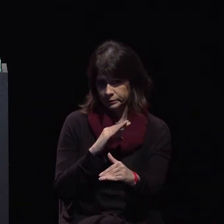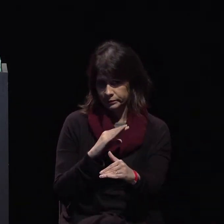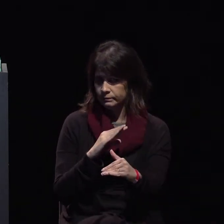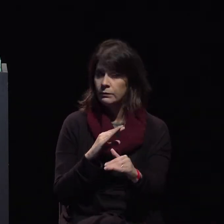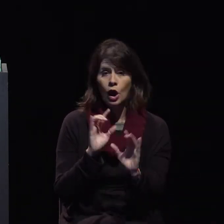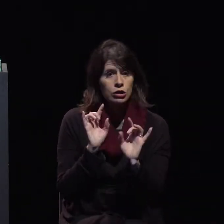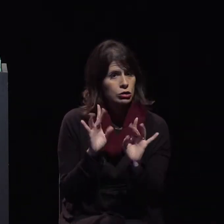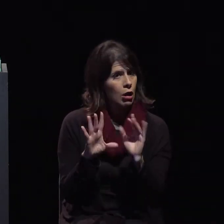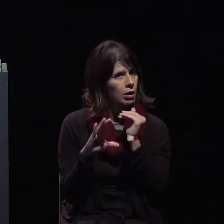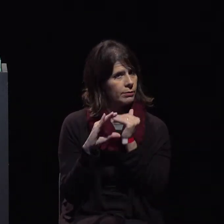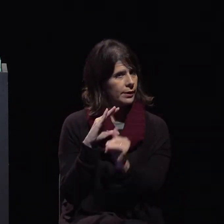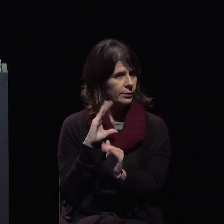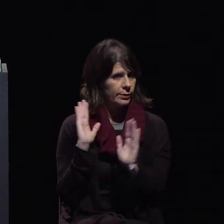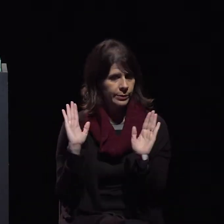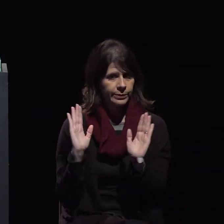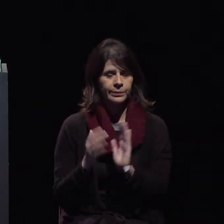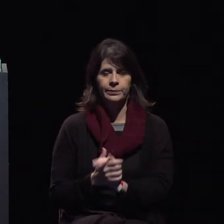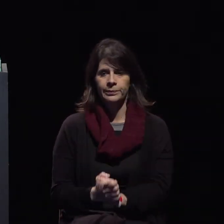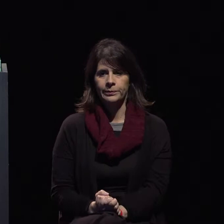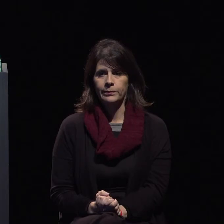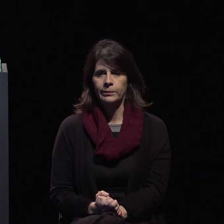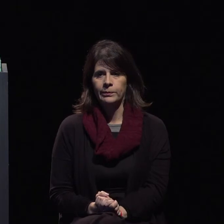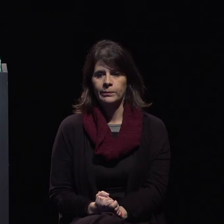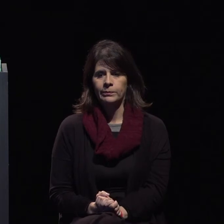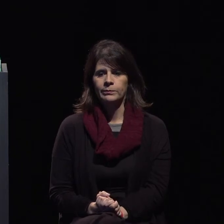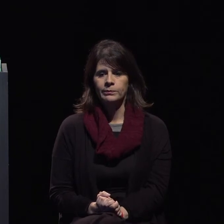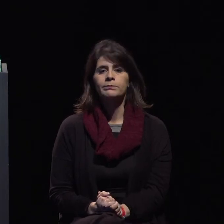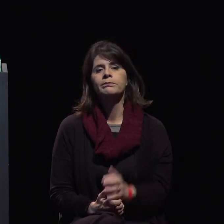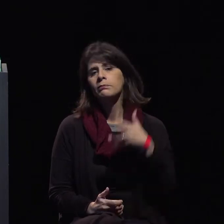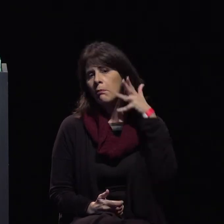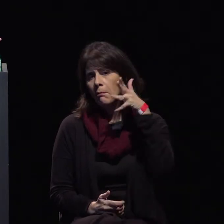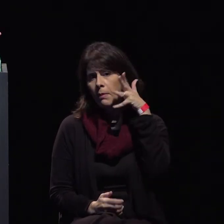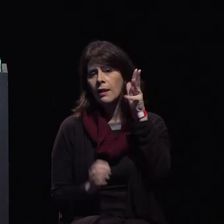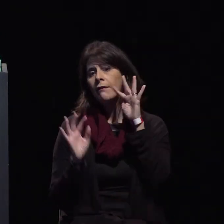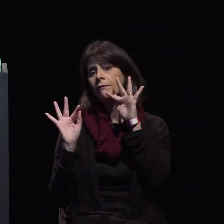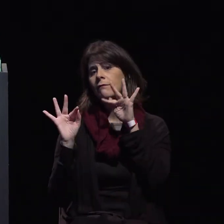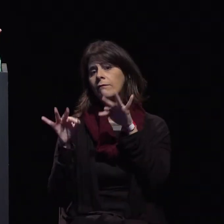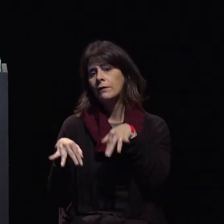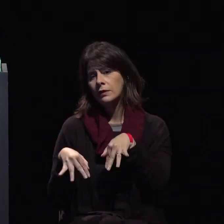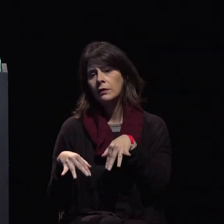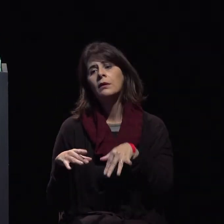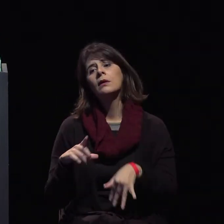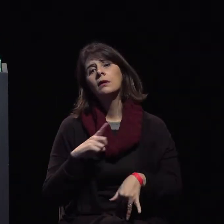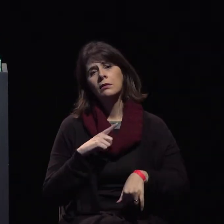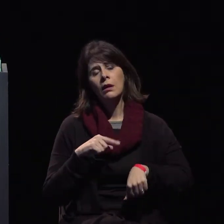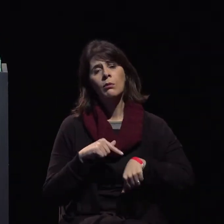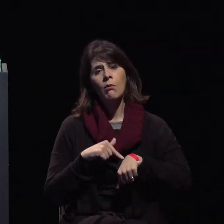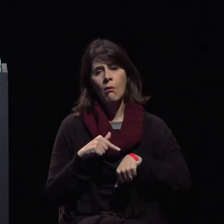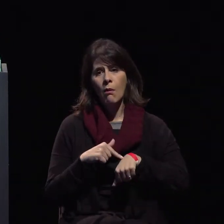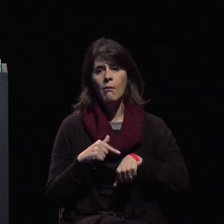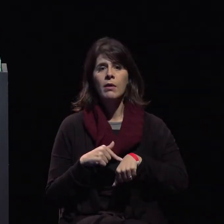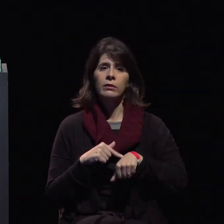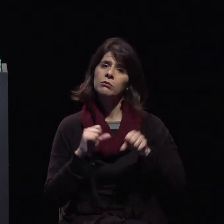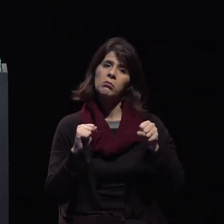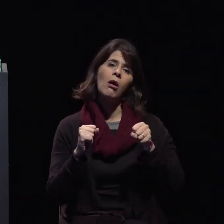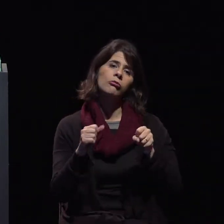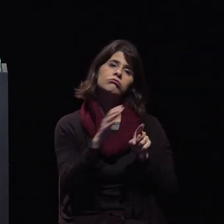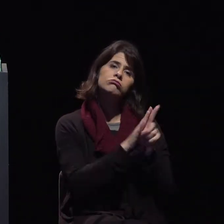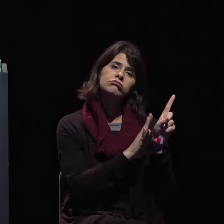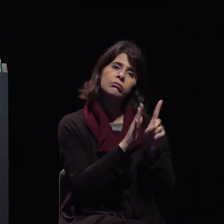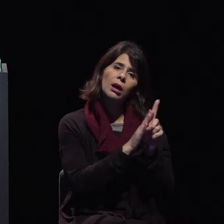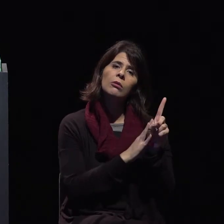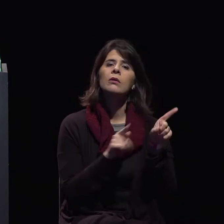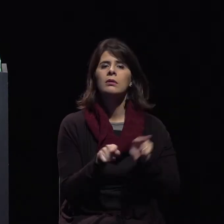exclusivamente por e-mail. Ao final das apresentações, aqui a gente vai ter um espaço aberto para perguntas e